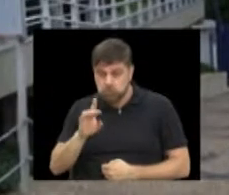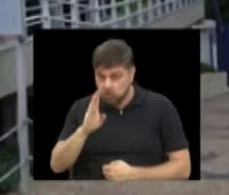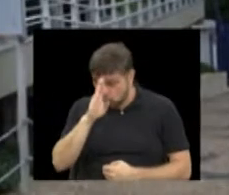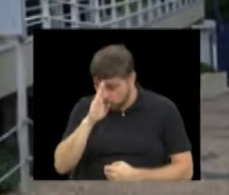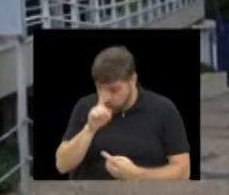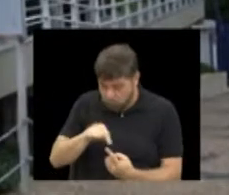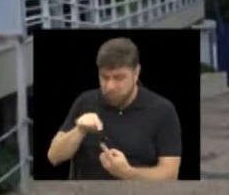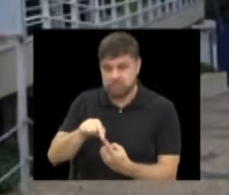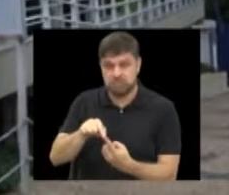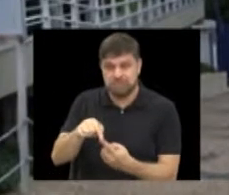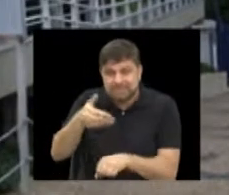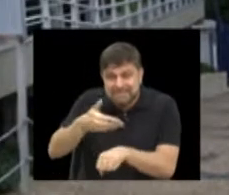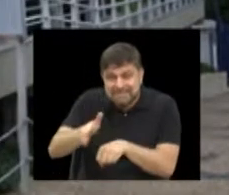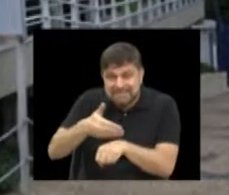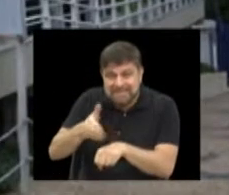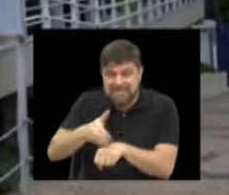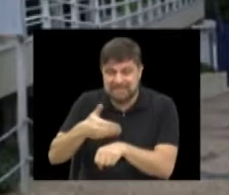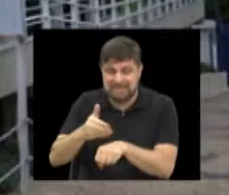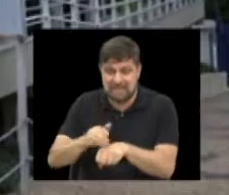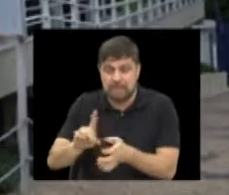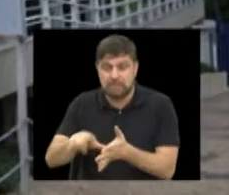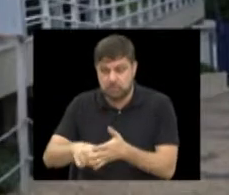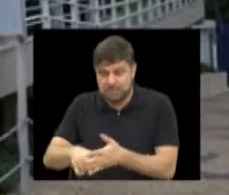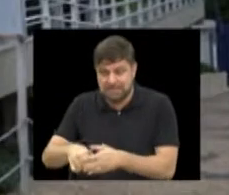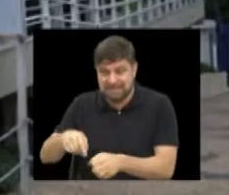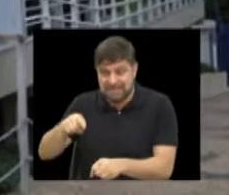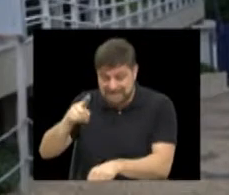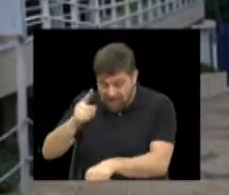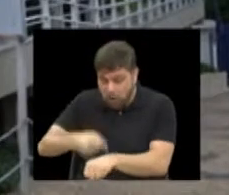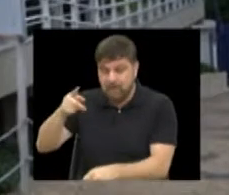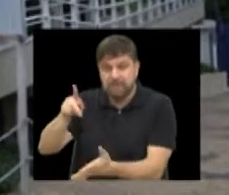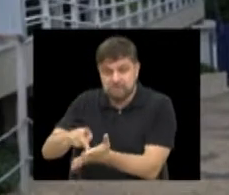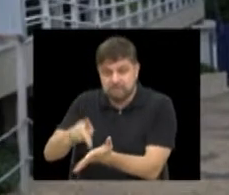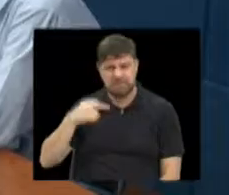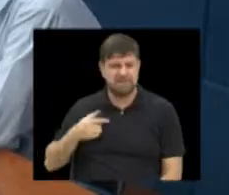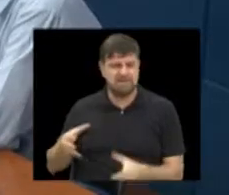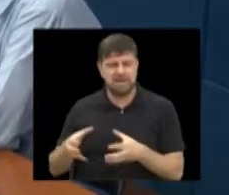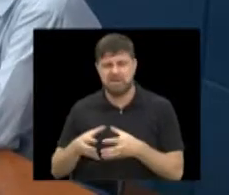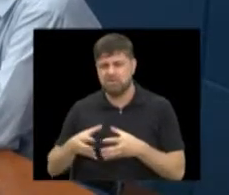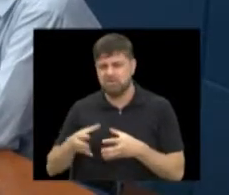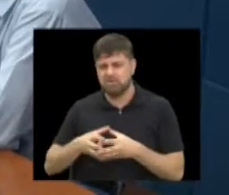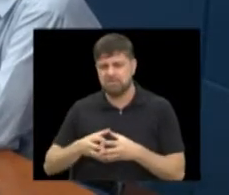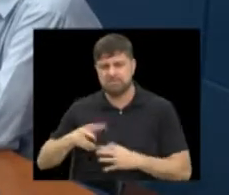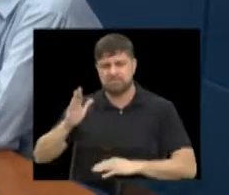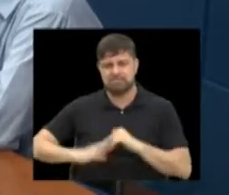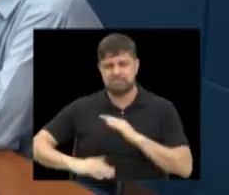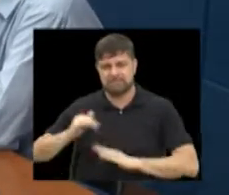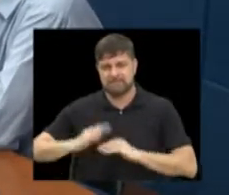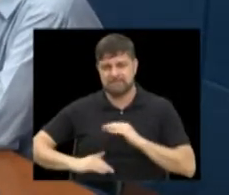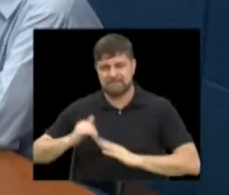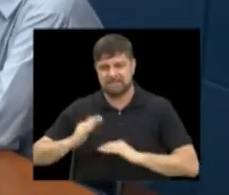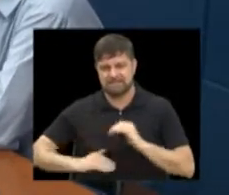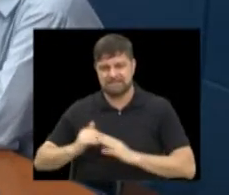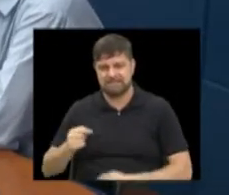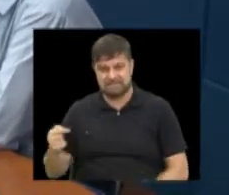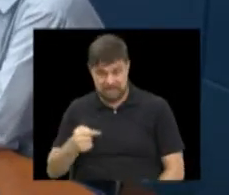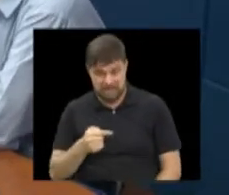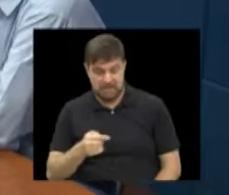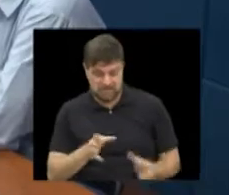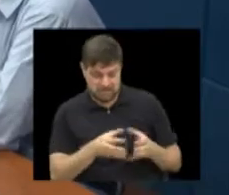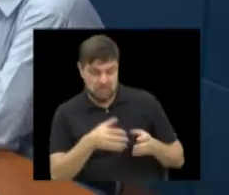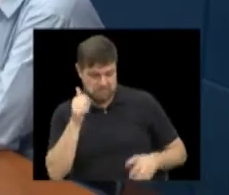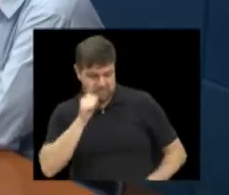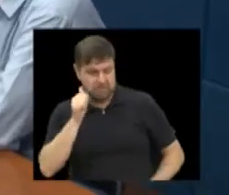no Google Play, a loja de aplicativos dos smartphones que possuem o sistema Android. Em breve, o aplicativo estará disponível também